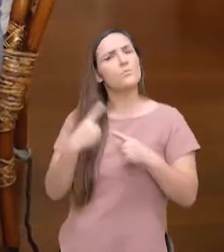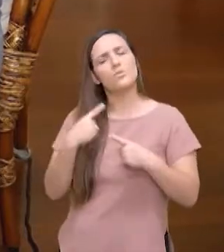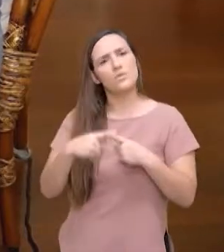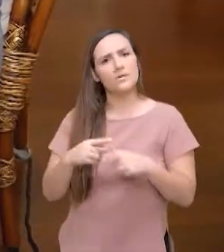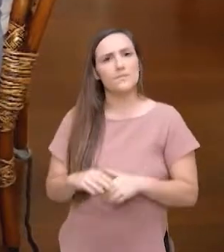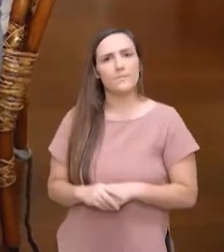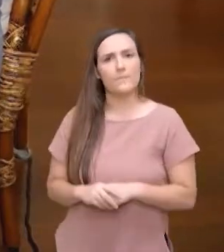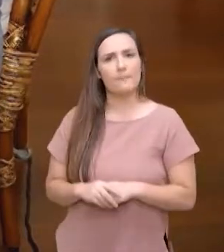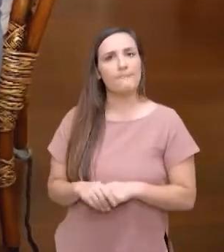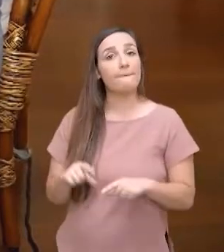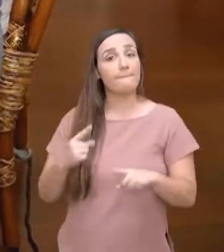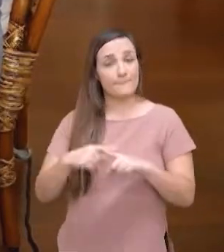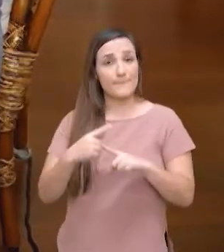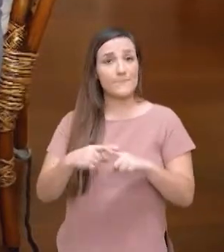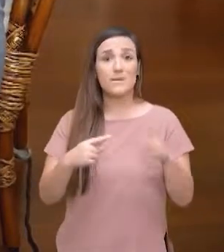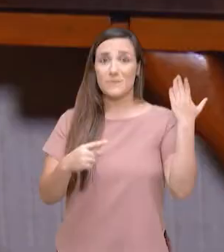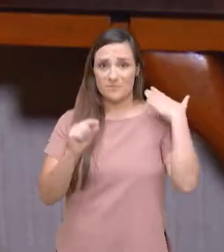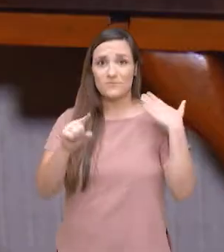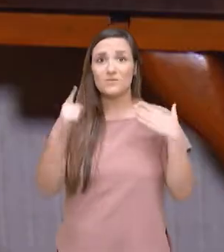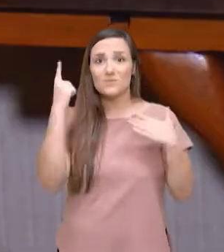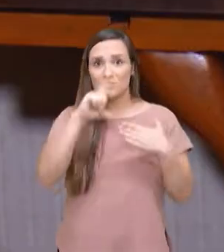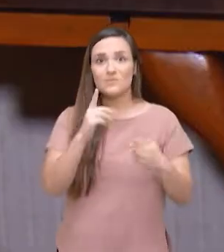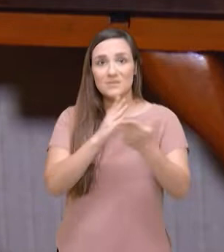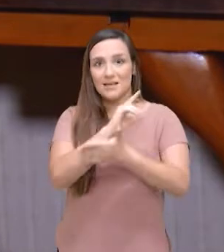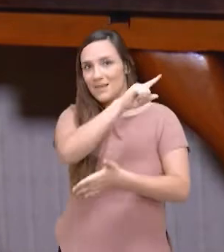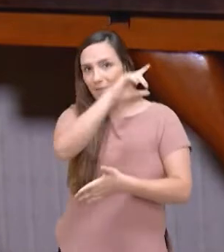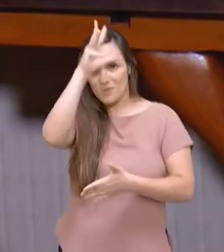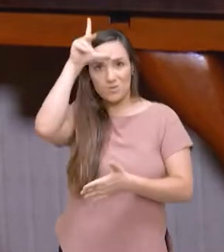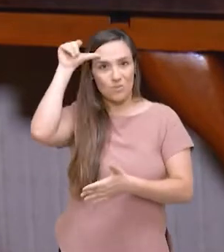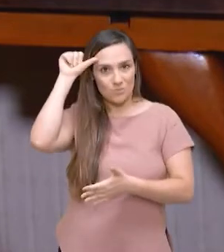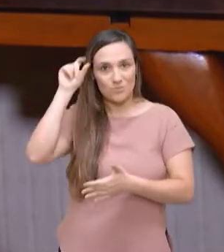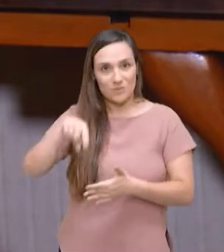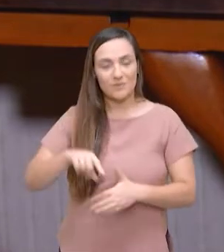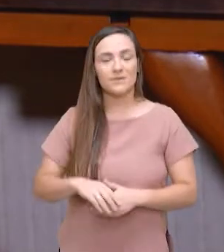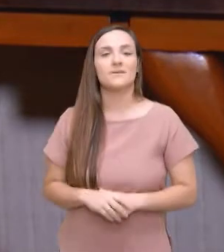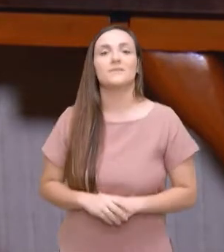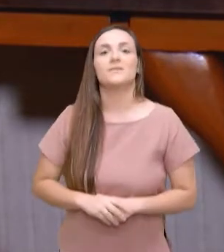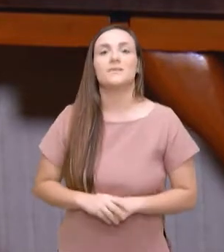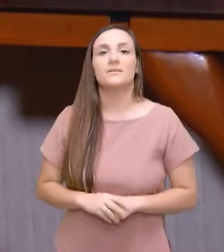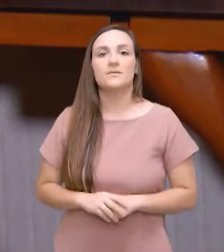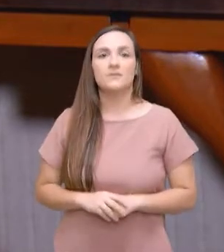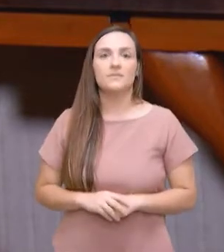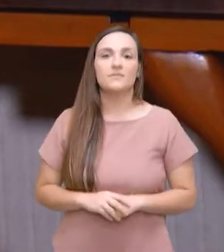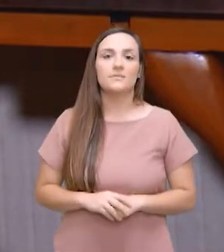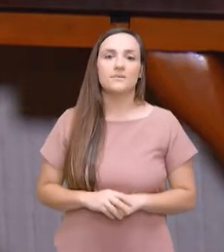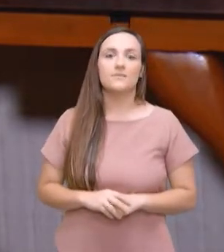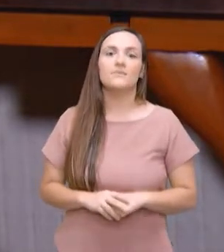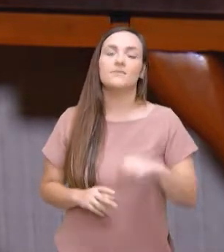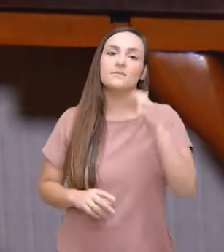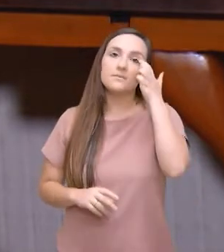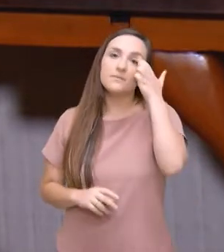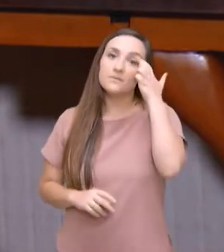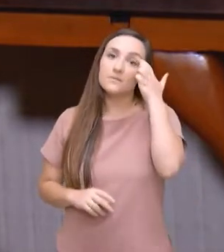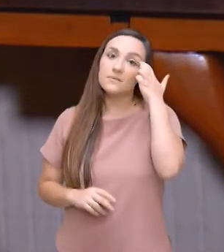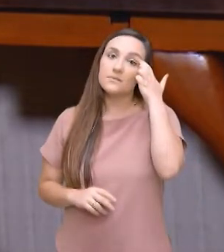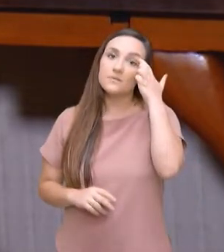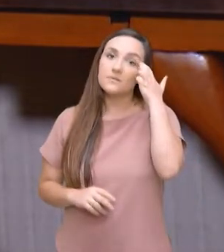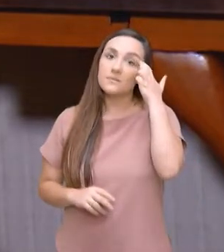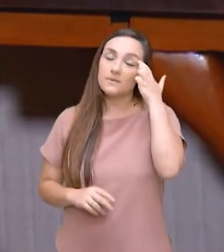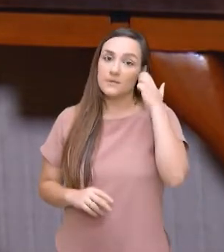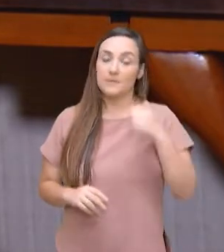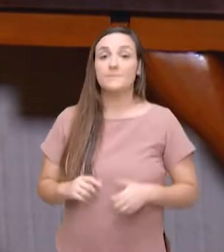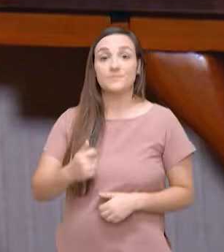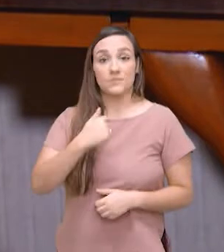no então Mato Grosso Uno? Bom, eu tinha uma